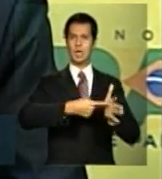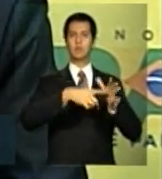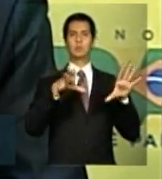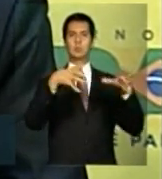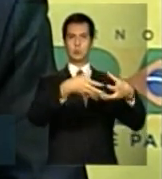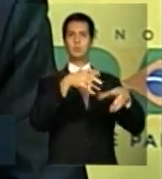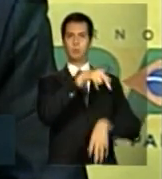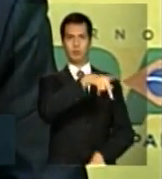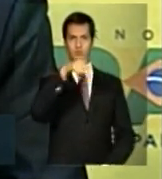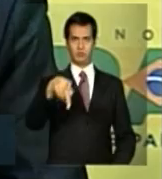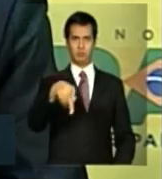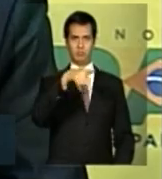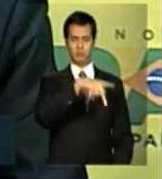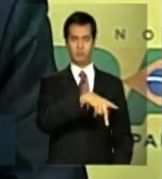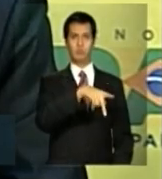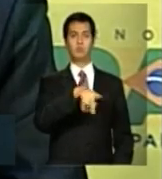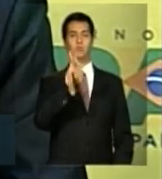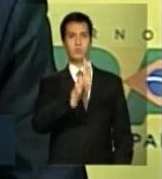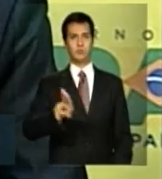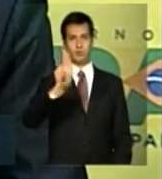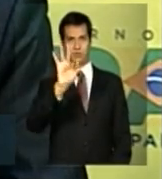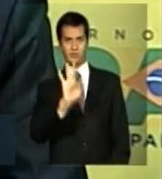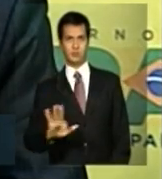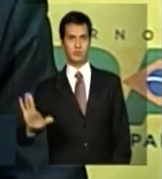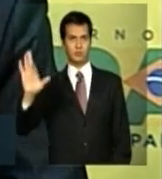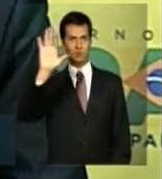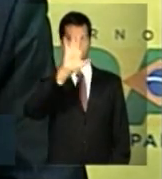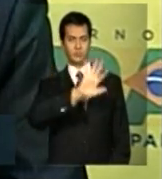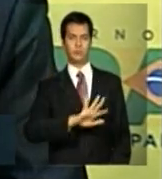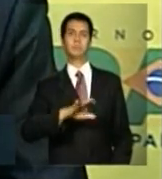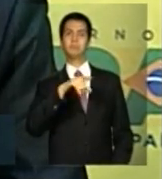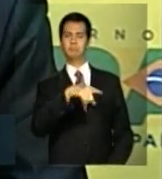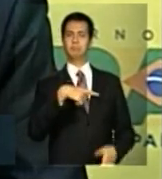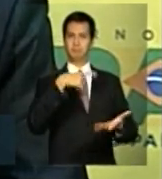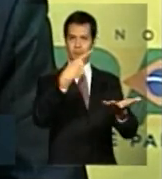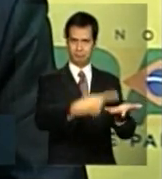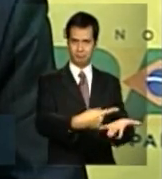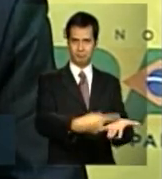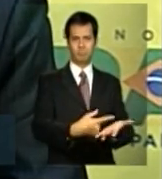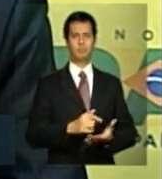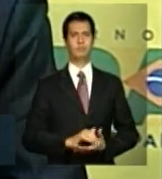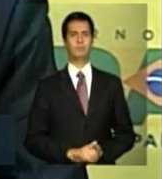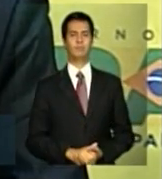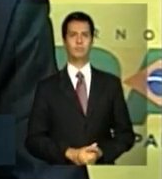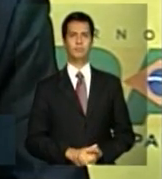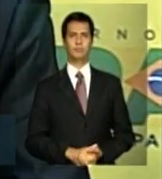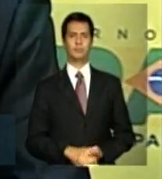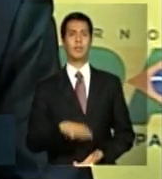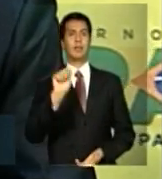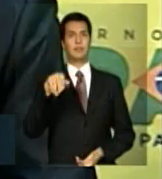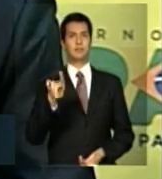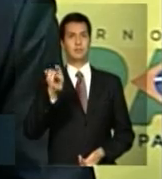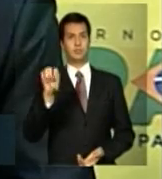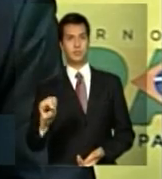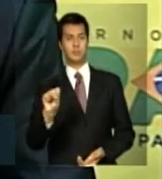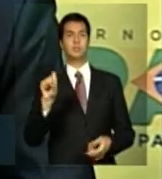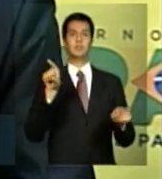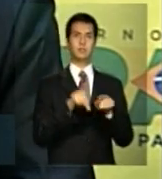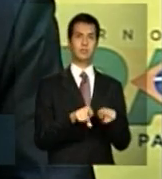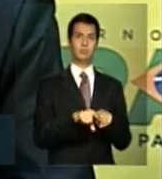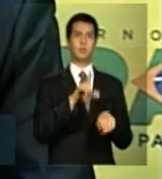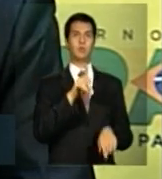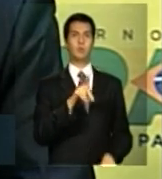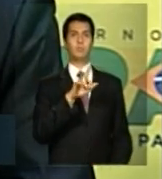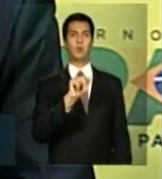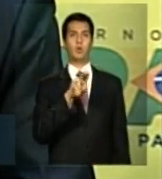professores, dos docentes da Rede Federal de Ensino, tanto a ANDES quanto o